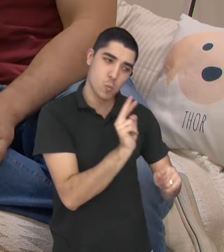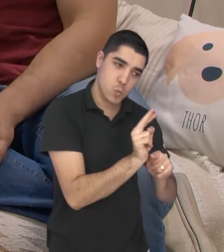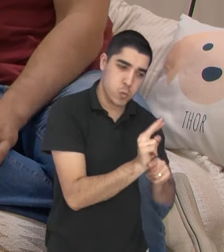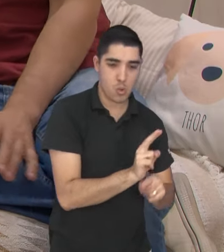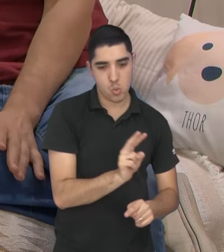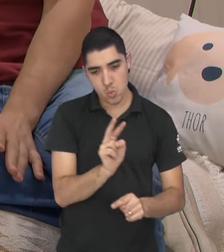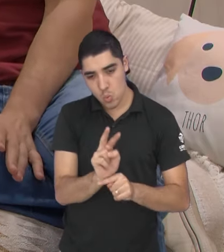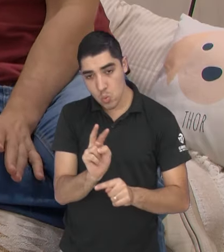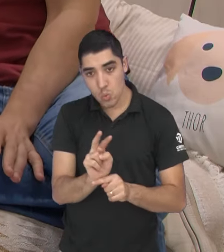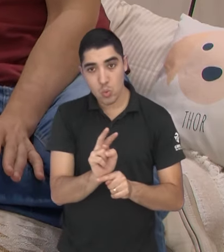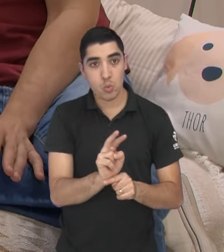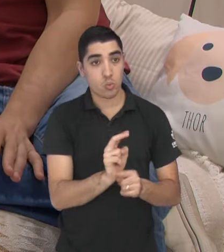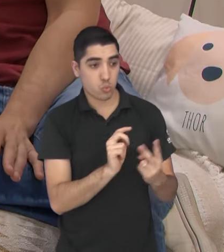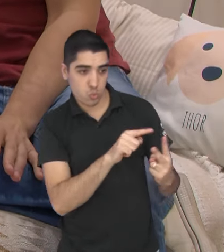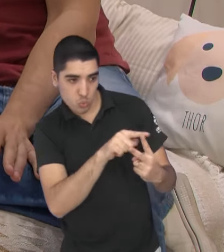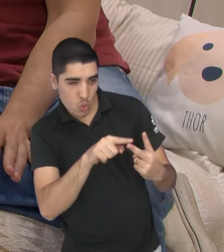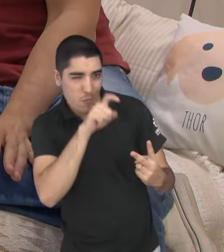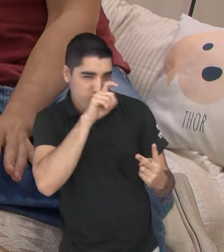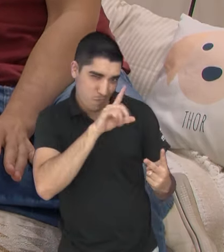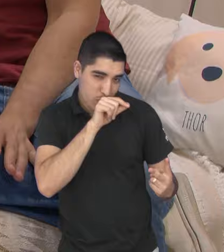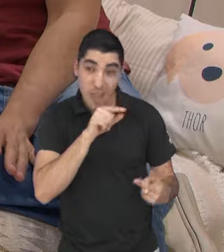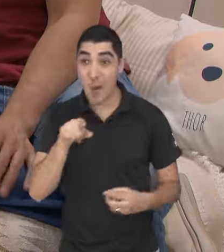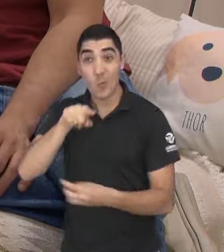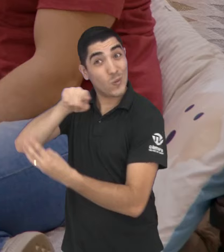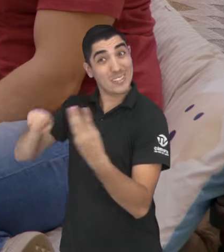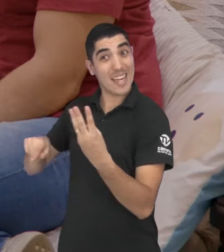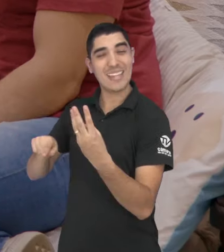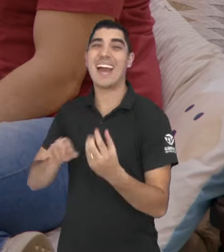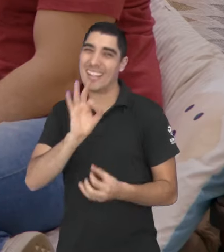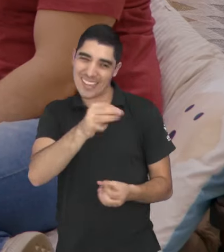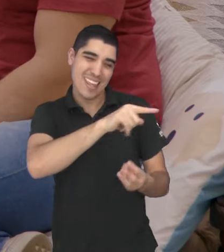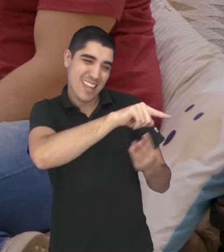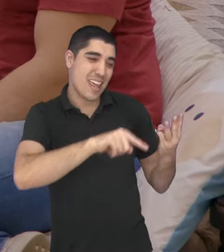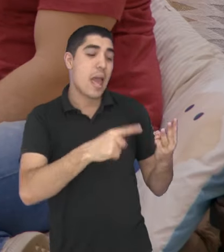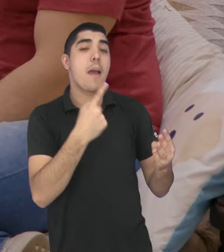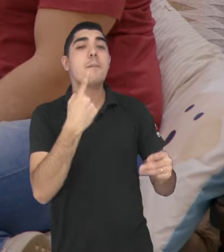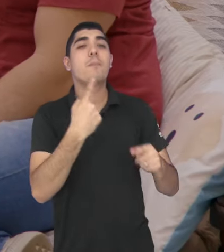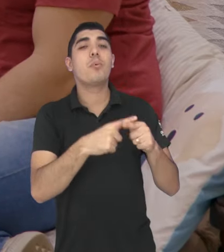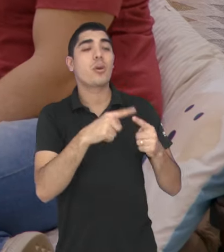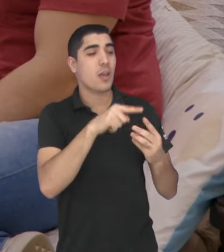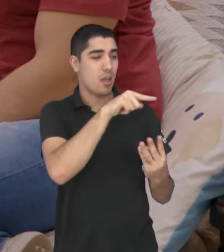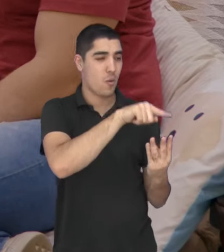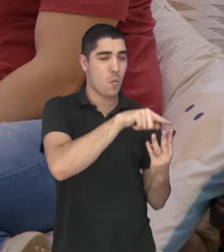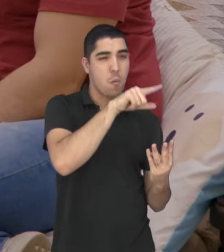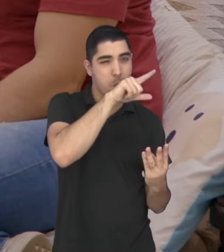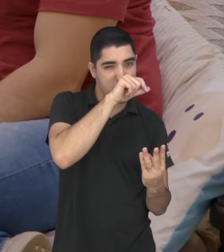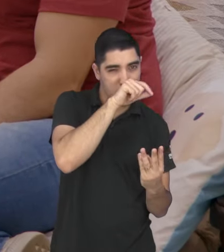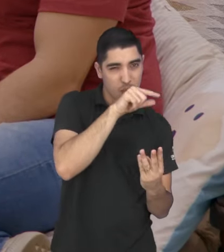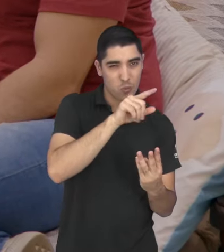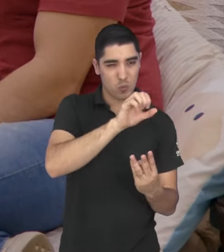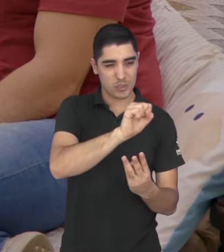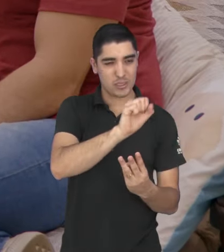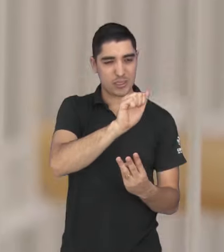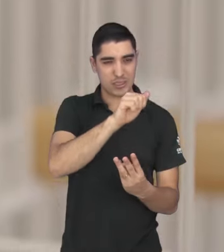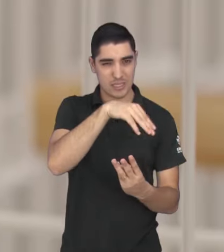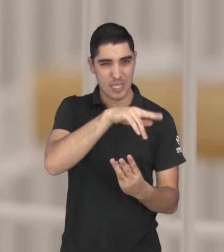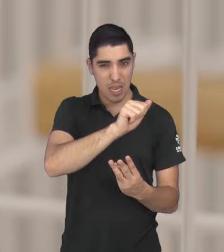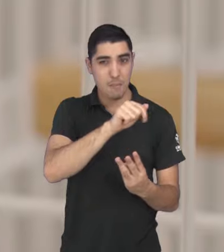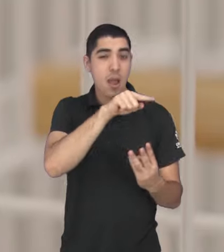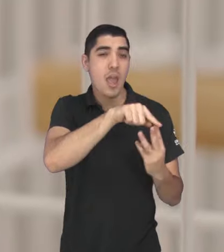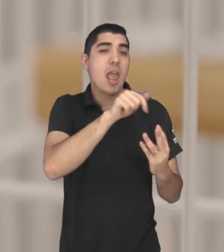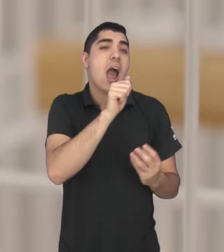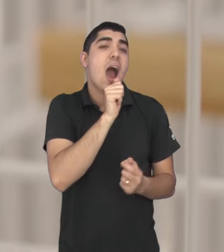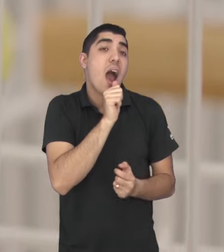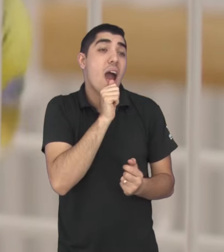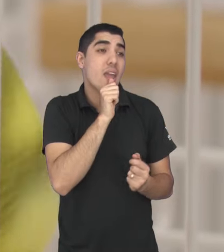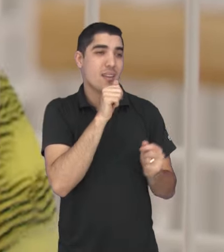Então, tanto preservar... Os três? Exatamente, os três. É que o Samba acaba interagindo um pouco menos com eles, porque ele ainda não sai da